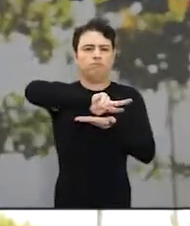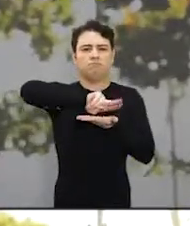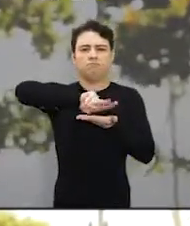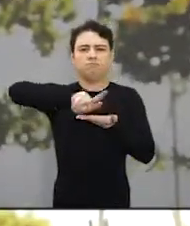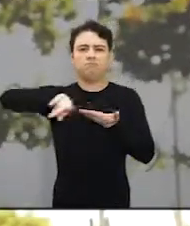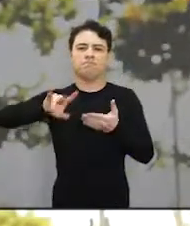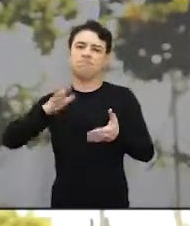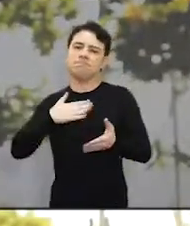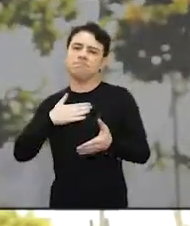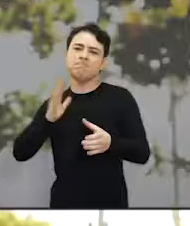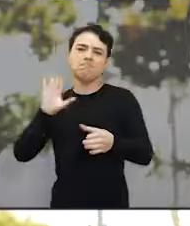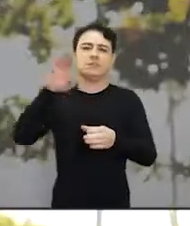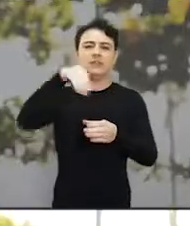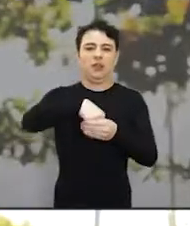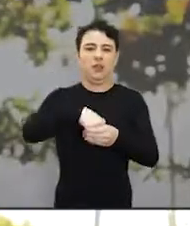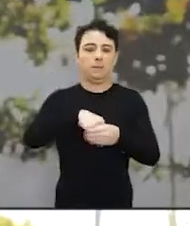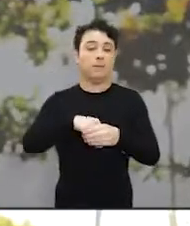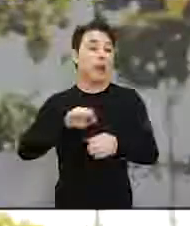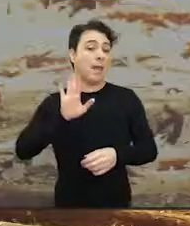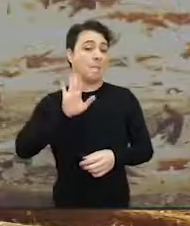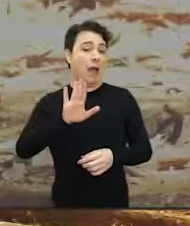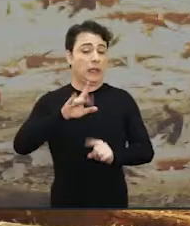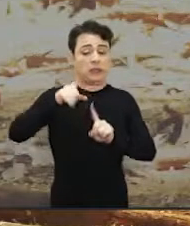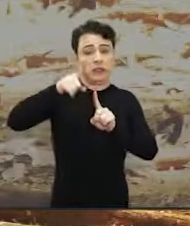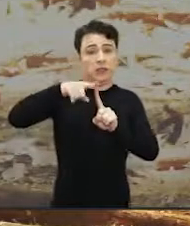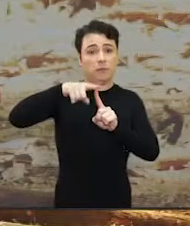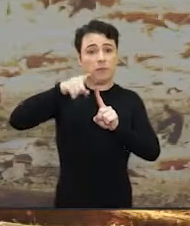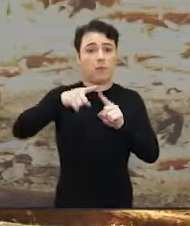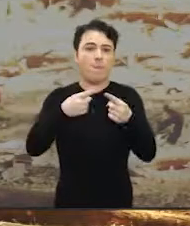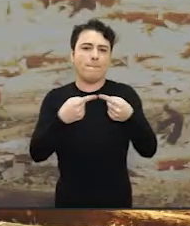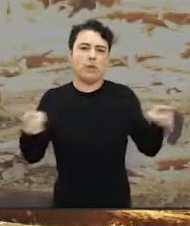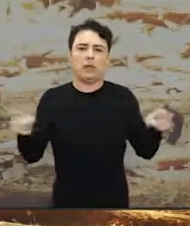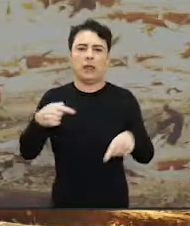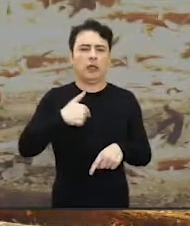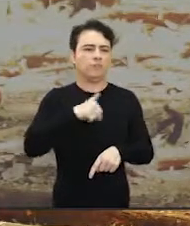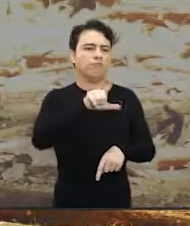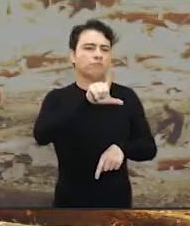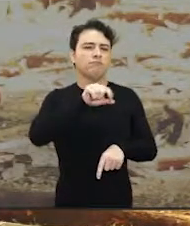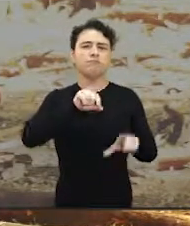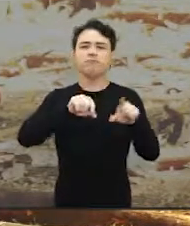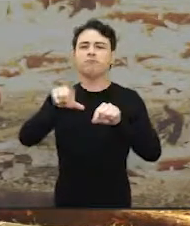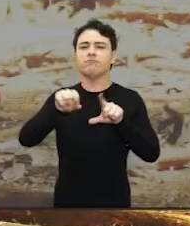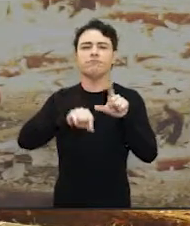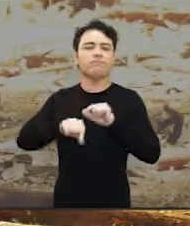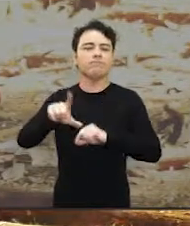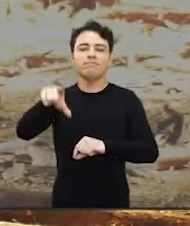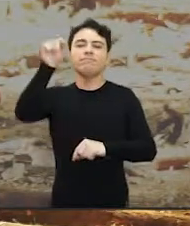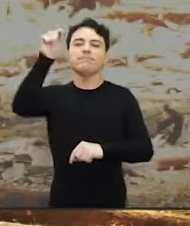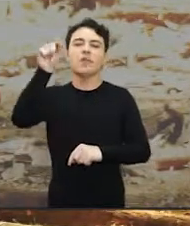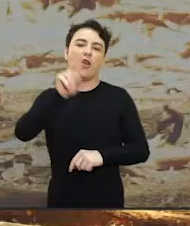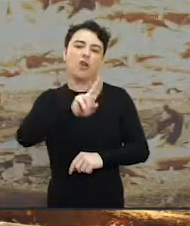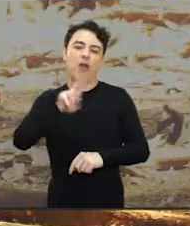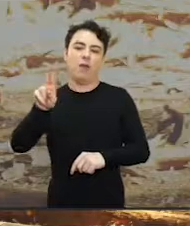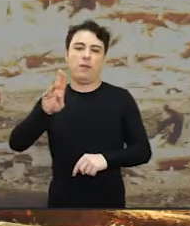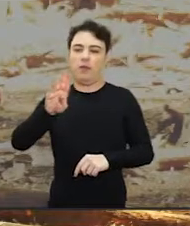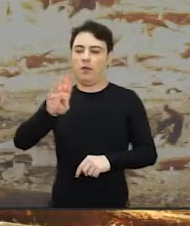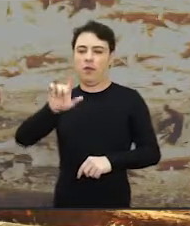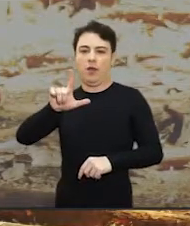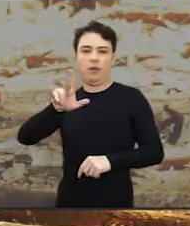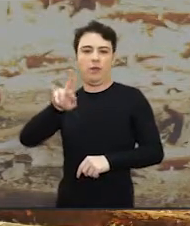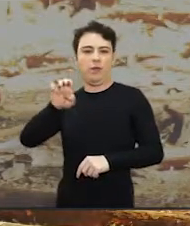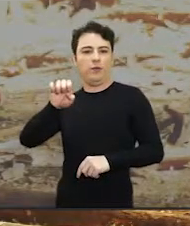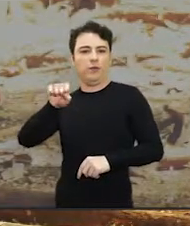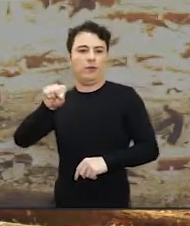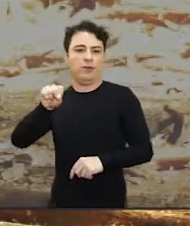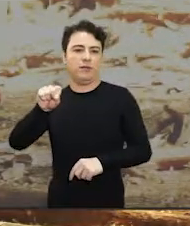o trabalho de músico profissional, eu acho que pede isso, você não ter preconceito musical e ser eclético, né?